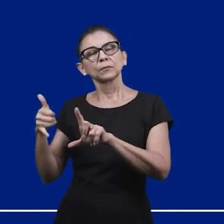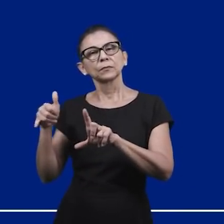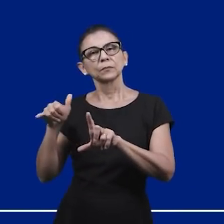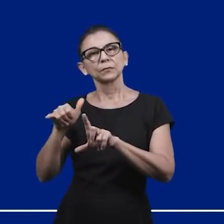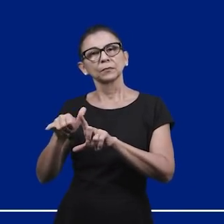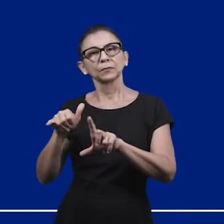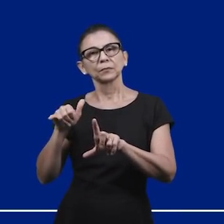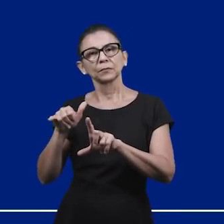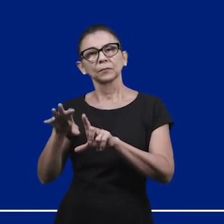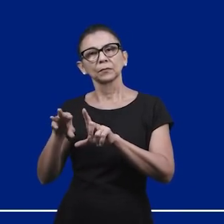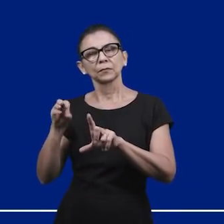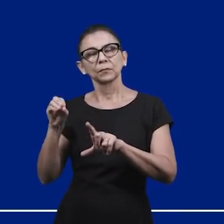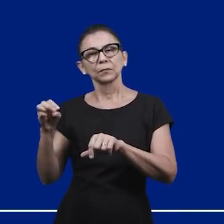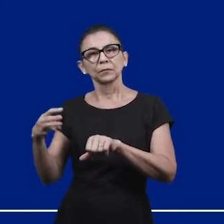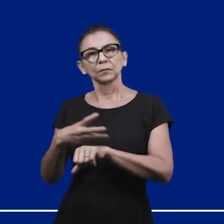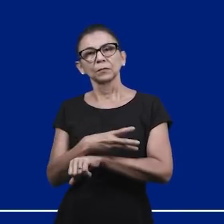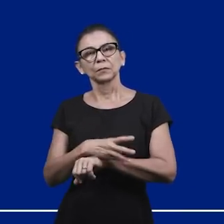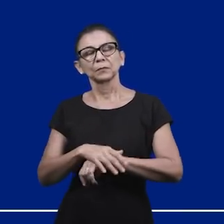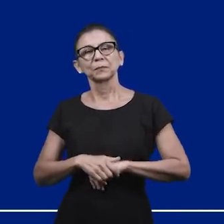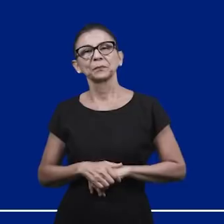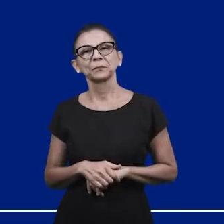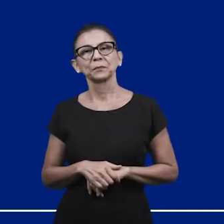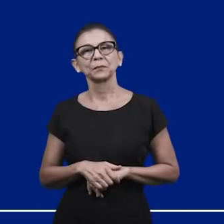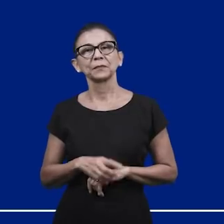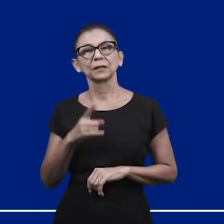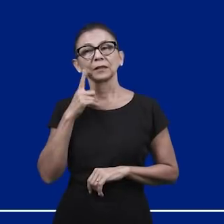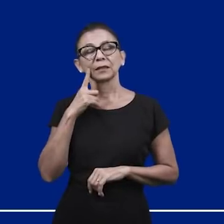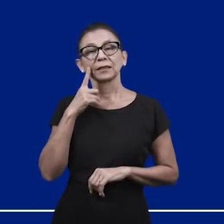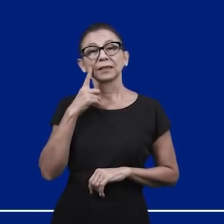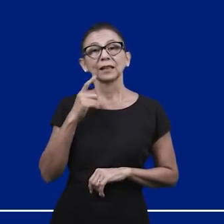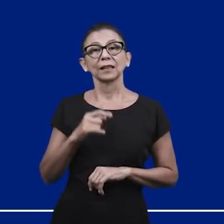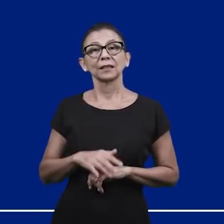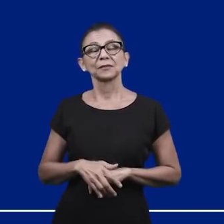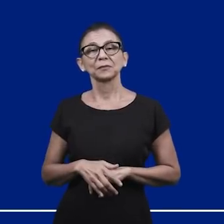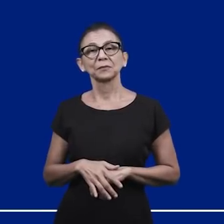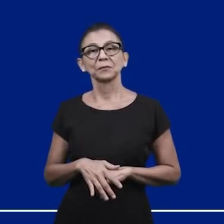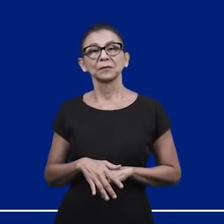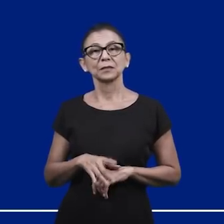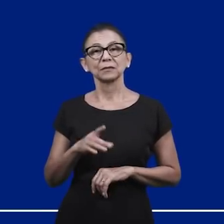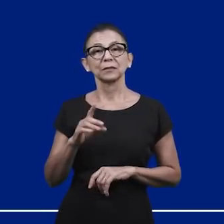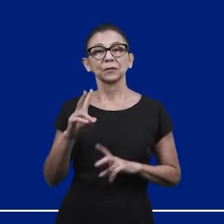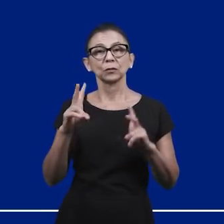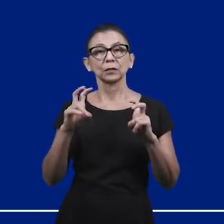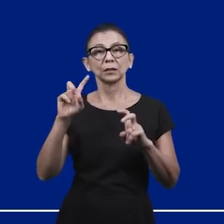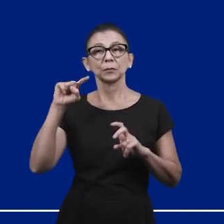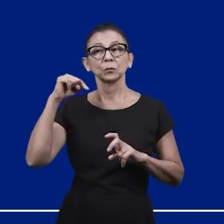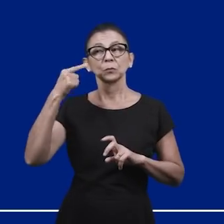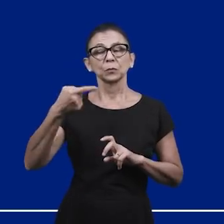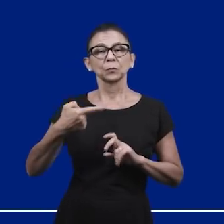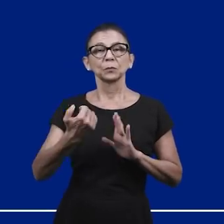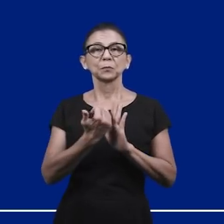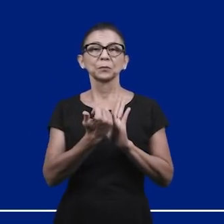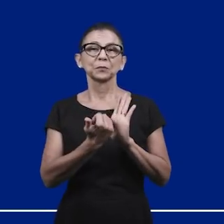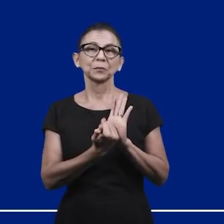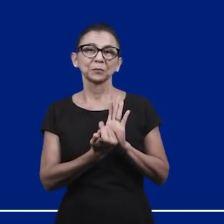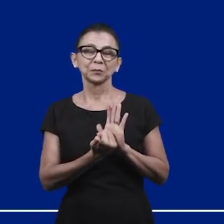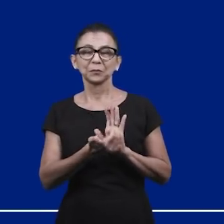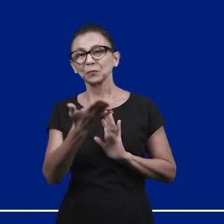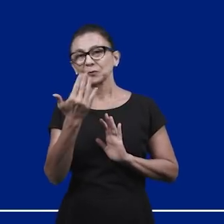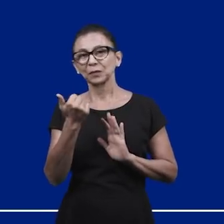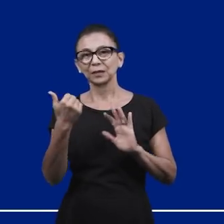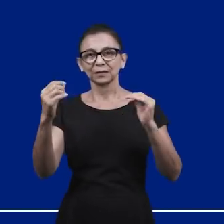o grande amor de Deus Pai, que deu a vida do seu único filho para a nossa salvação. O